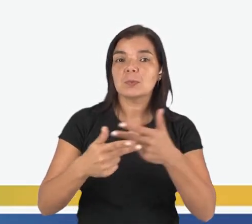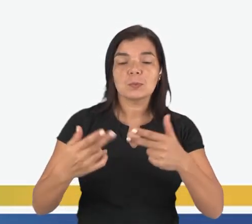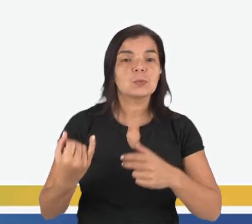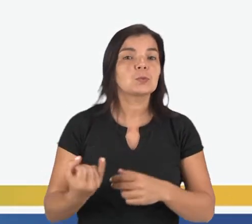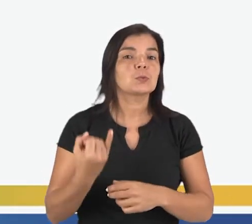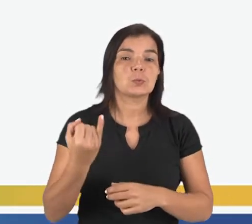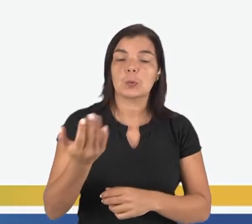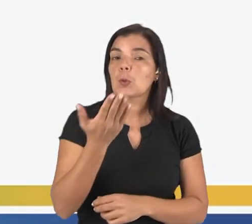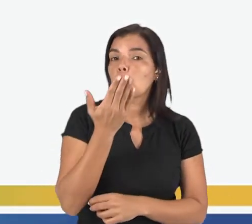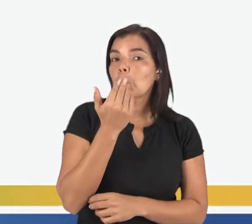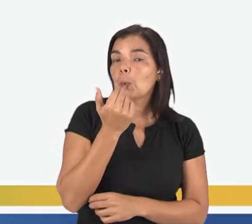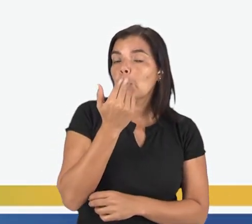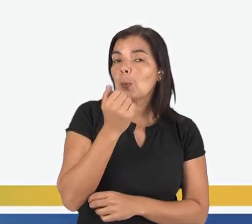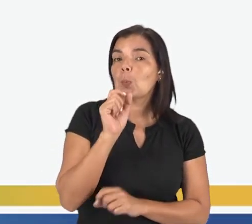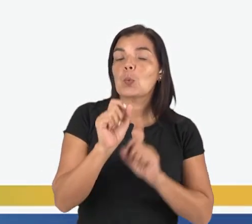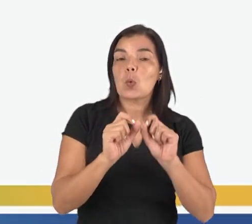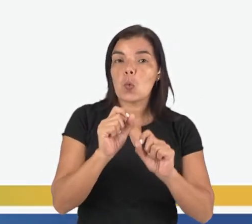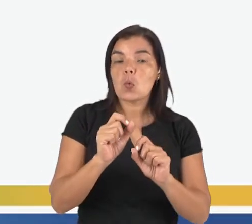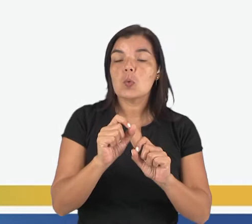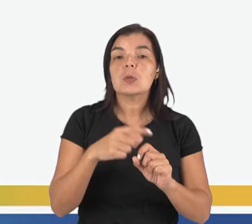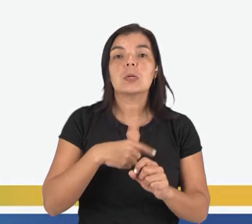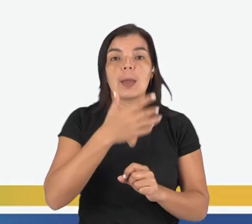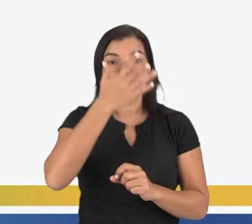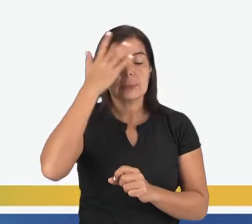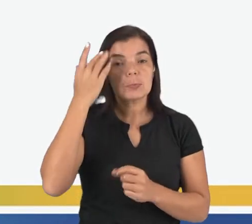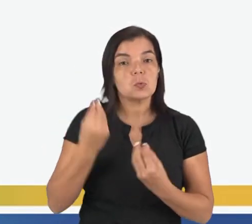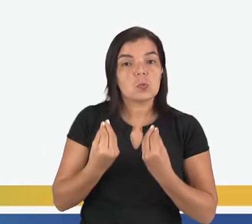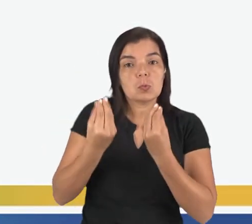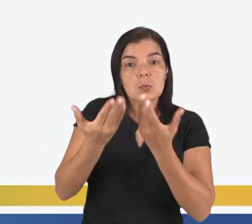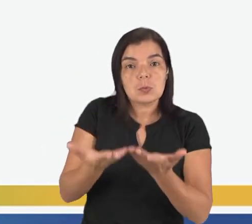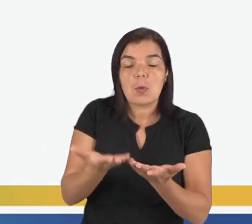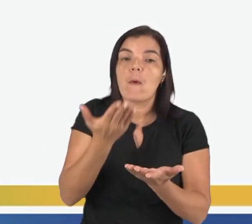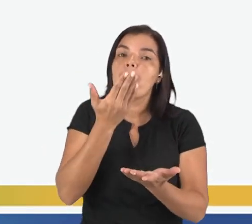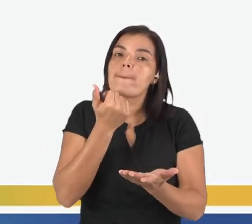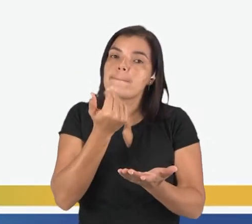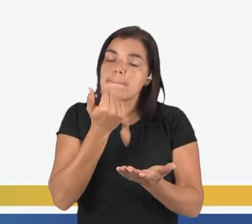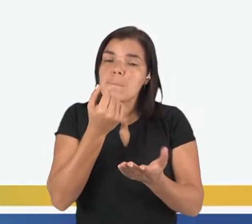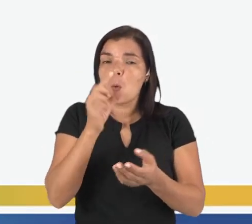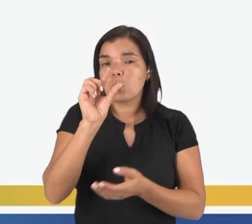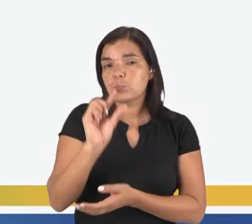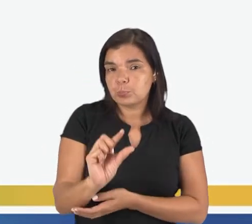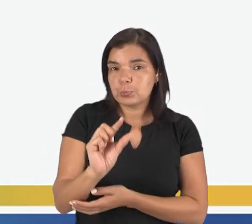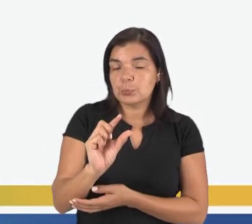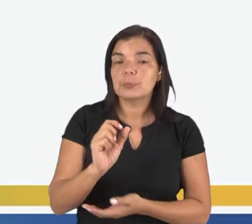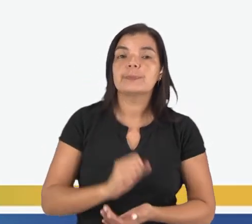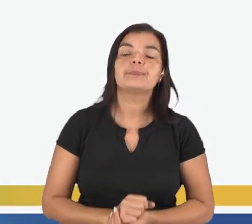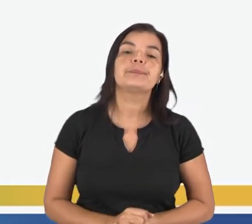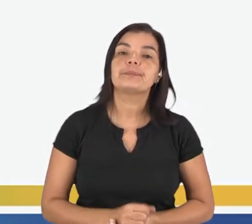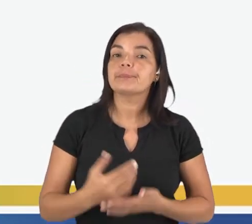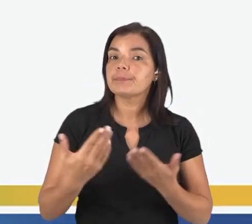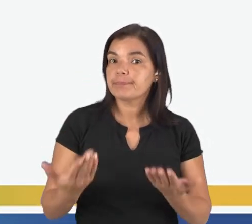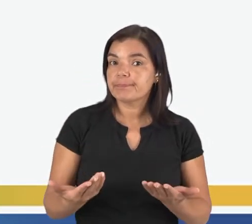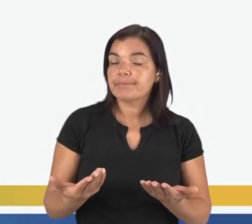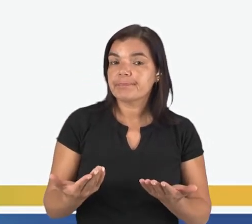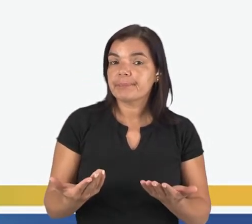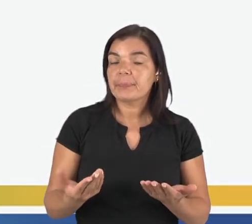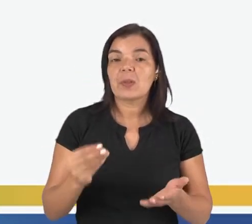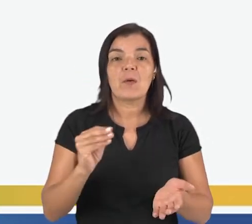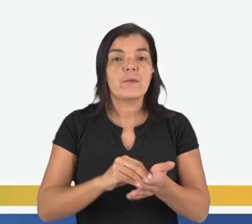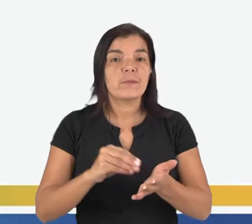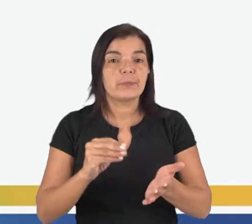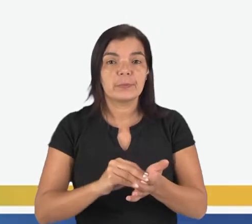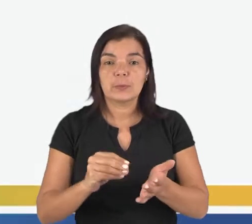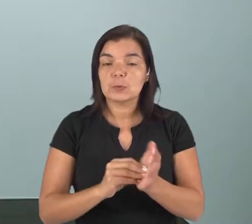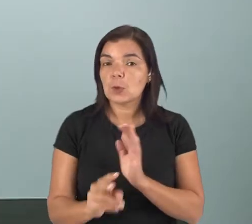Eles comiam basicamente o que sobrava, o que davam para eles comer, que era muito pouco. Então, ela era deficiente de